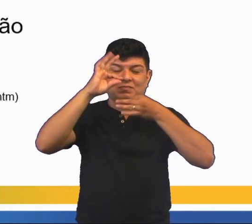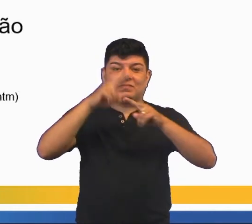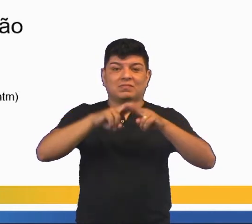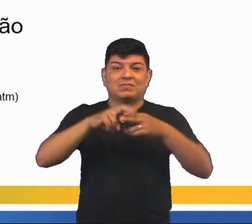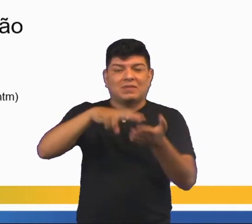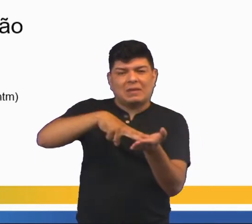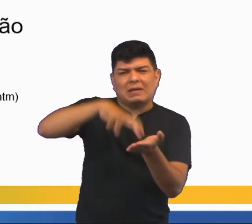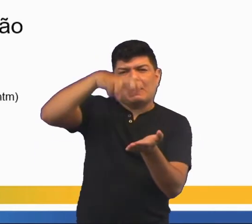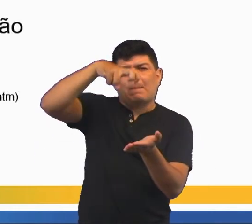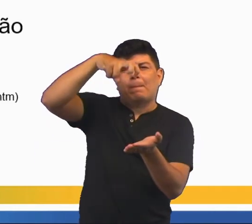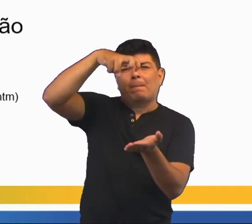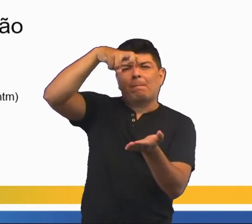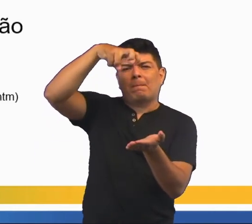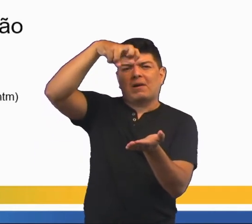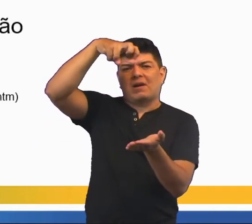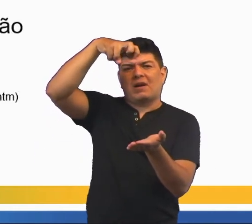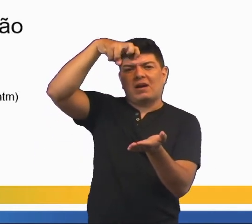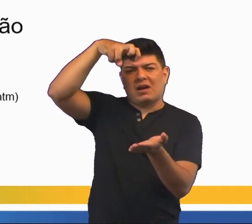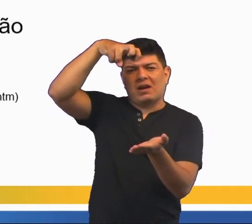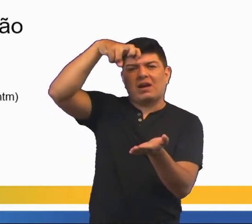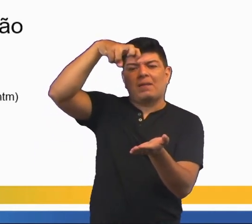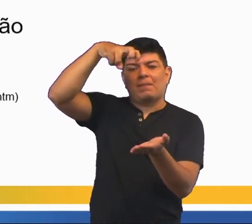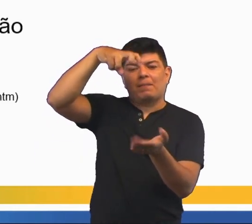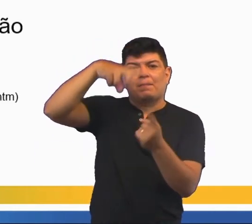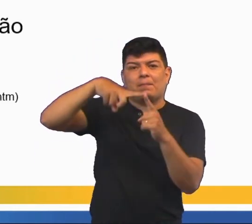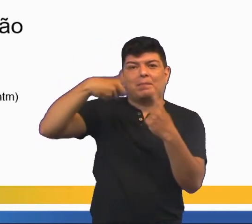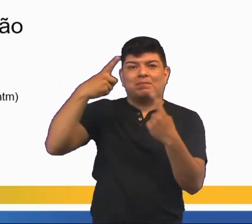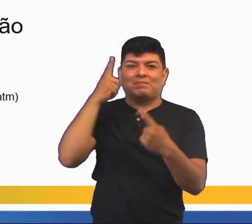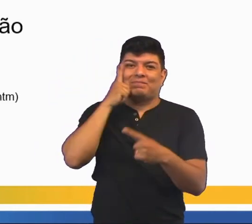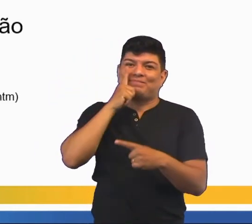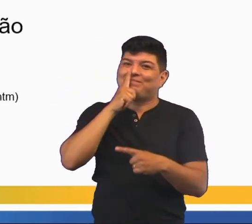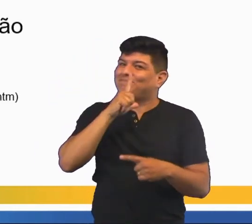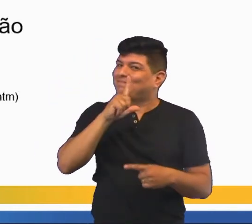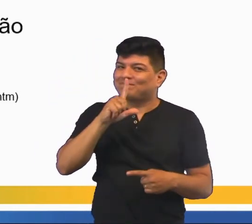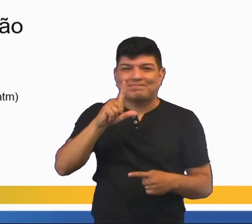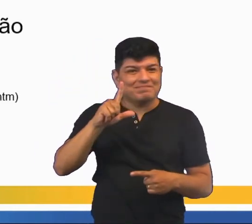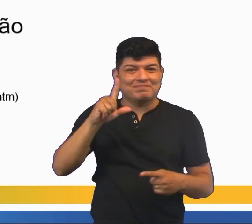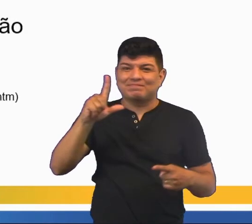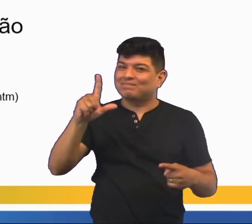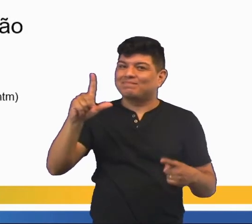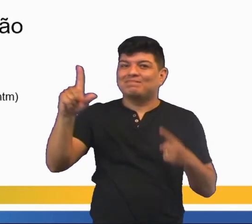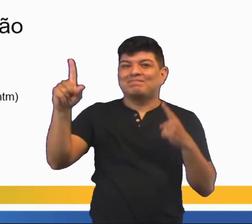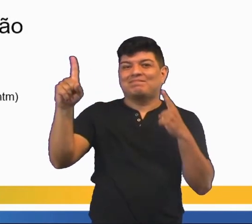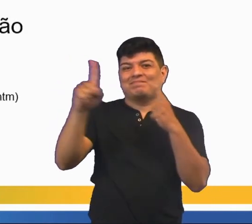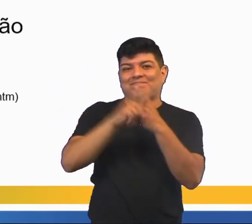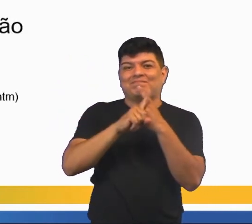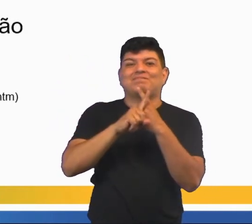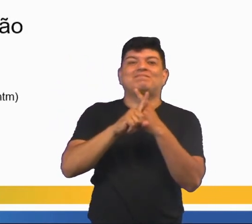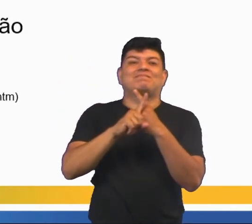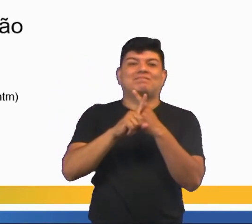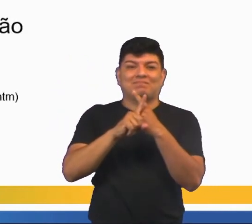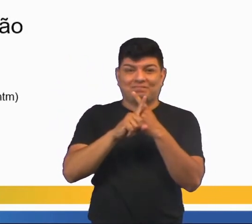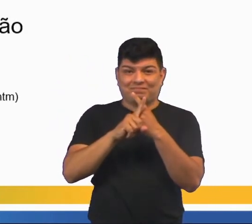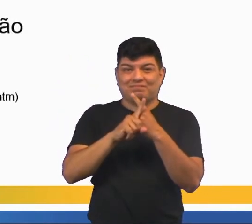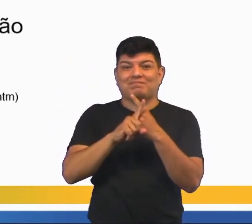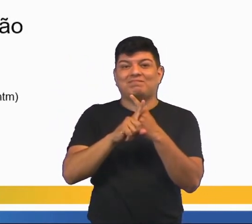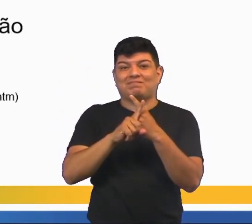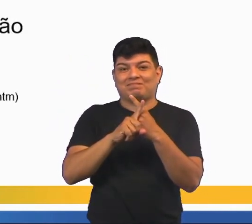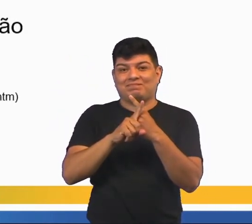ela saltou, deu um salto imenso, né? Mas ela não conseguia alcançar. Então, aqui foi